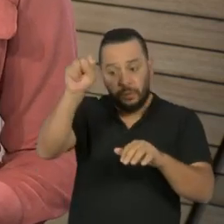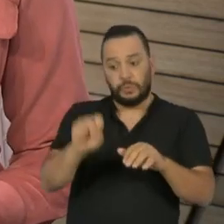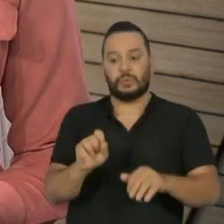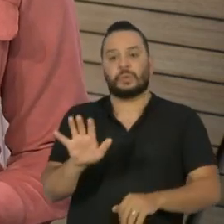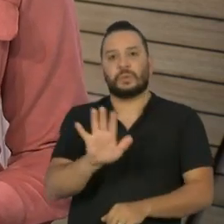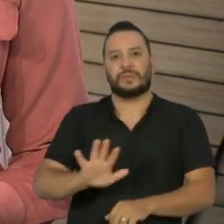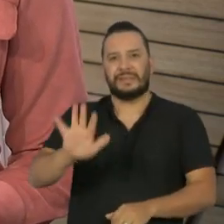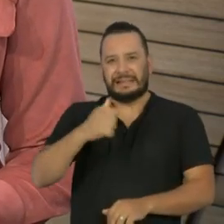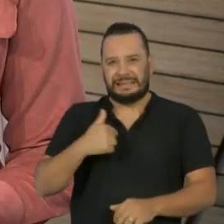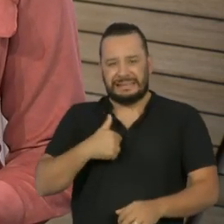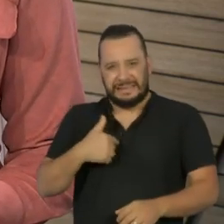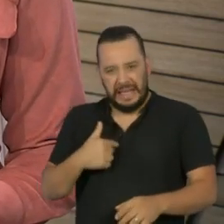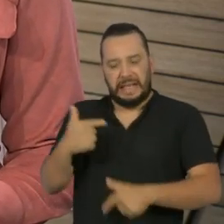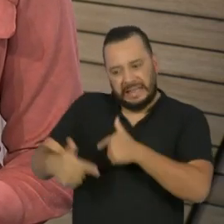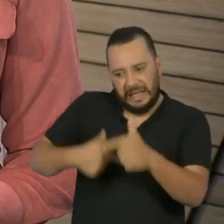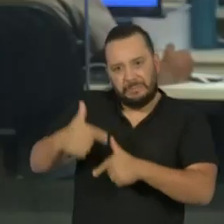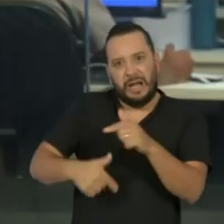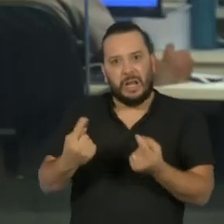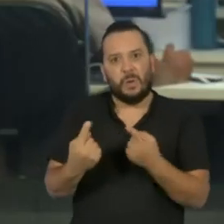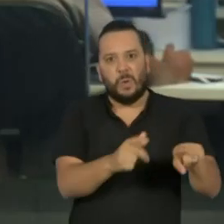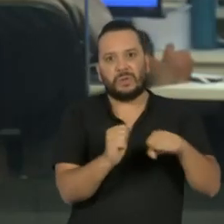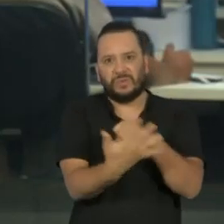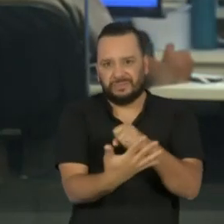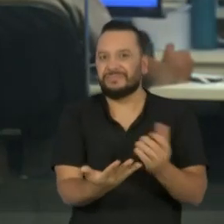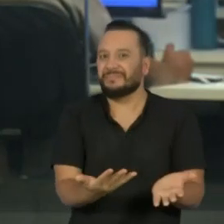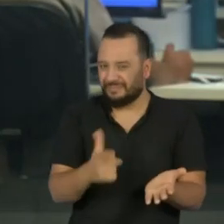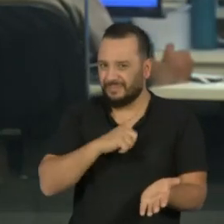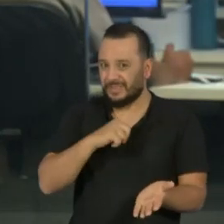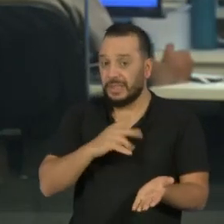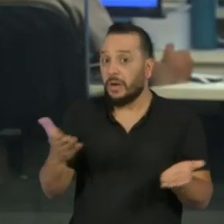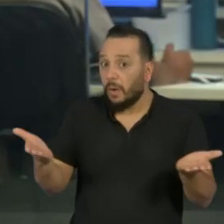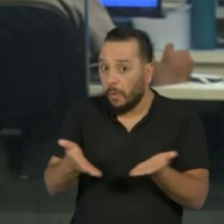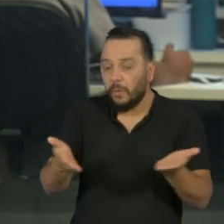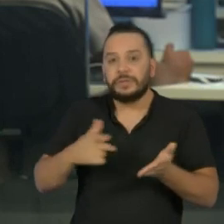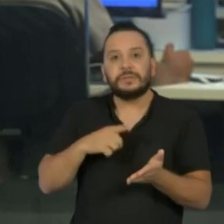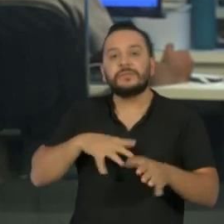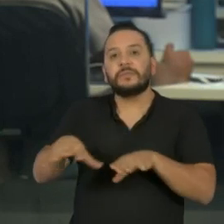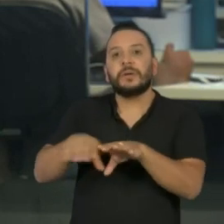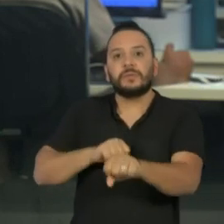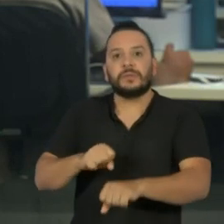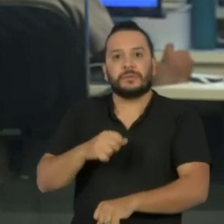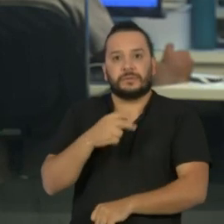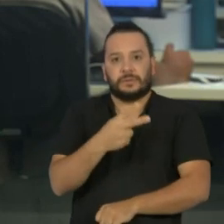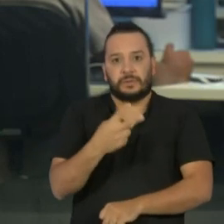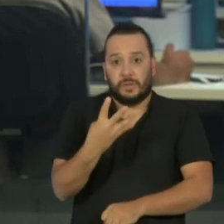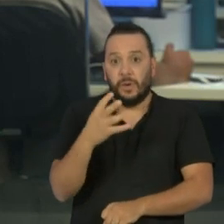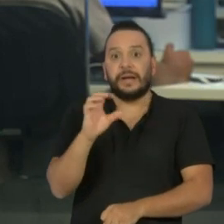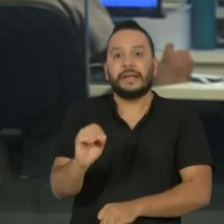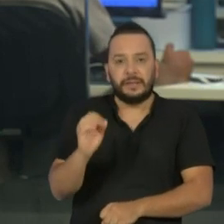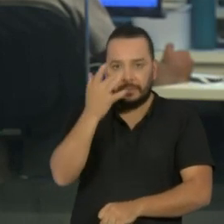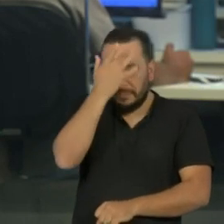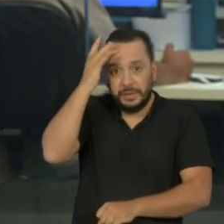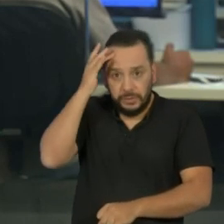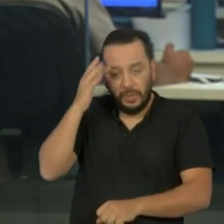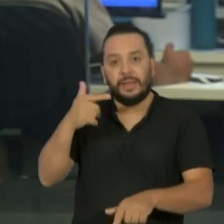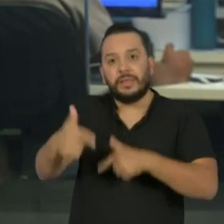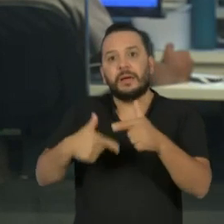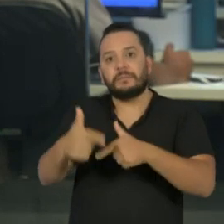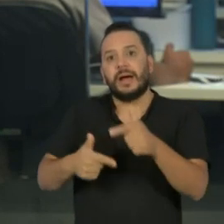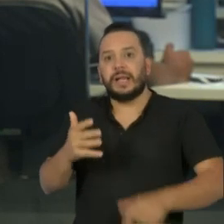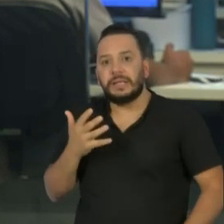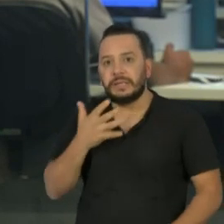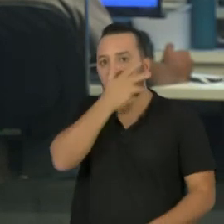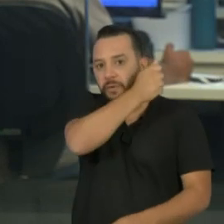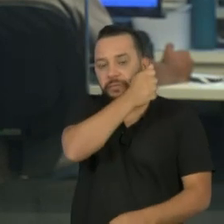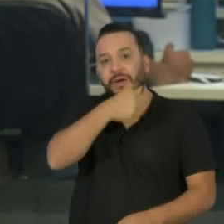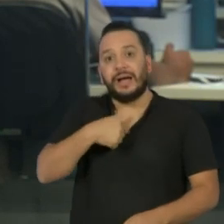bravamente contra a pandemia de Covid-19. Hoje aconteceu a formatura de 240 socorristas que vão atuar em 60